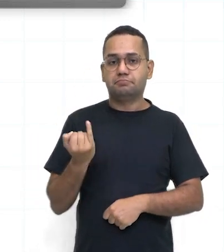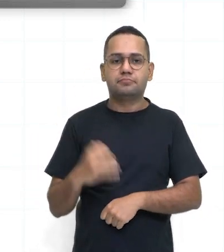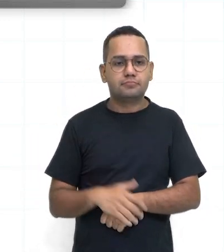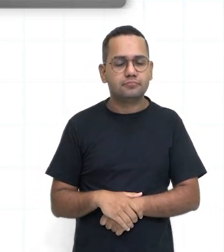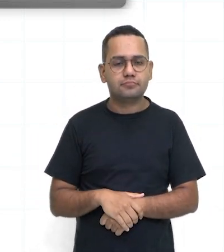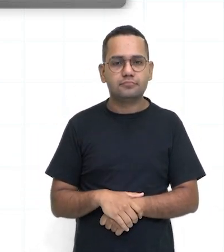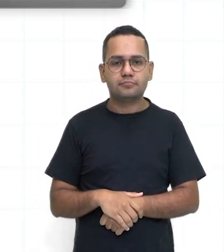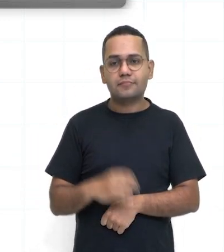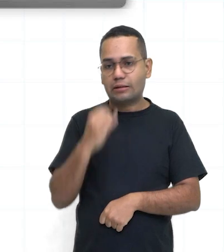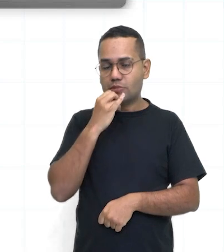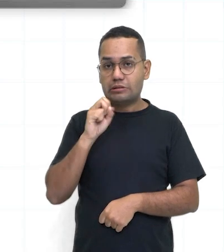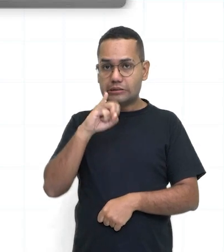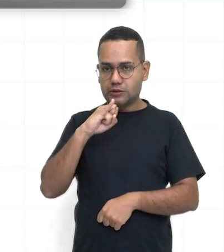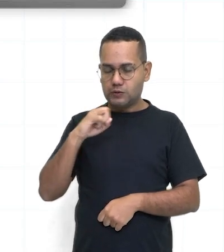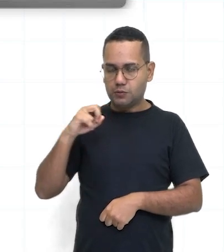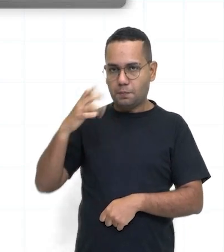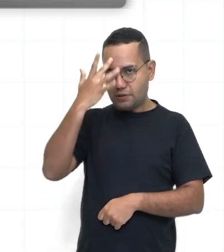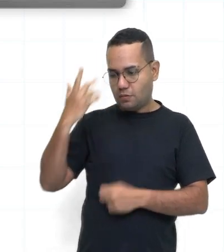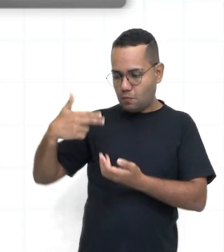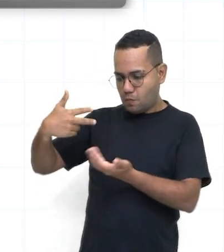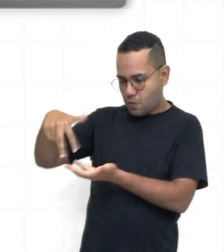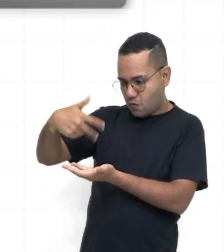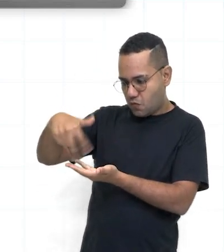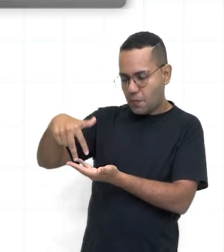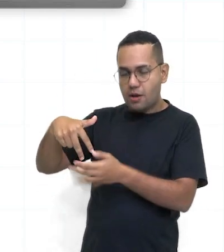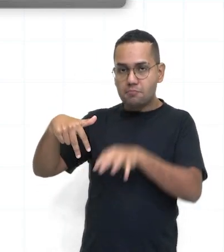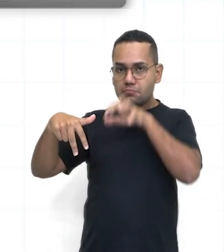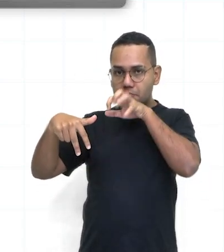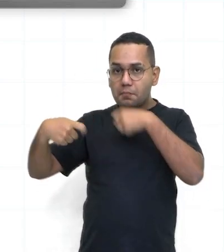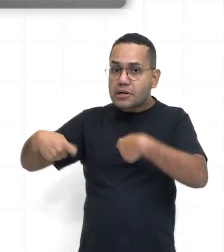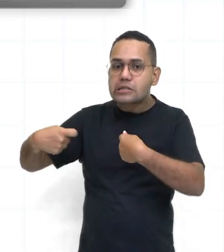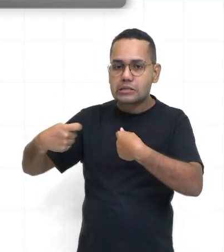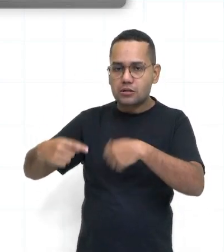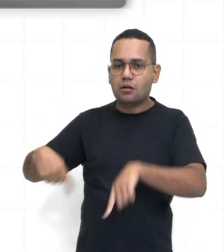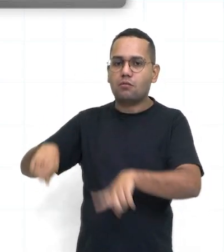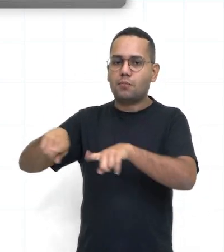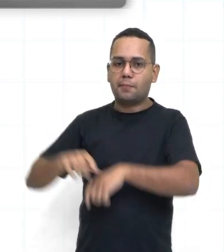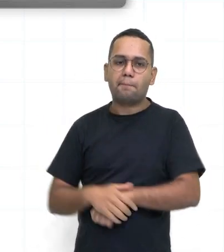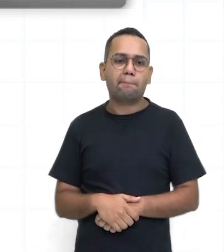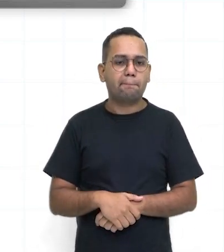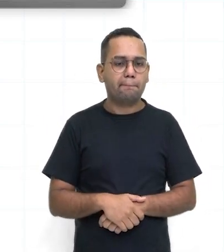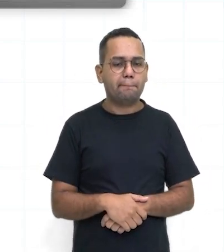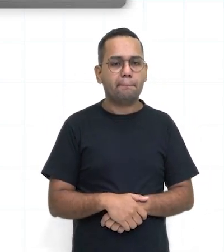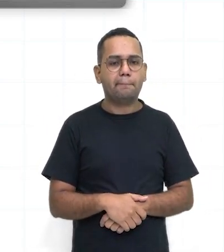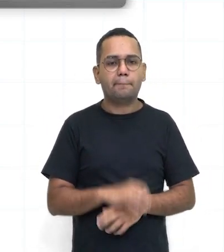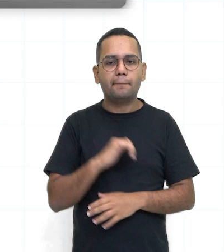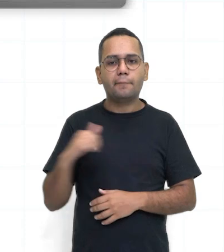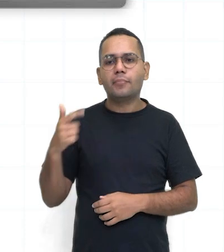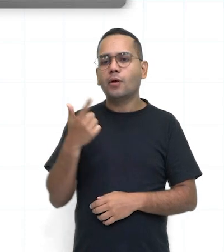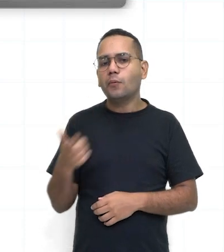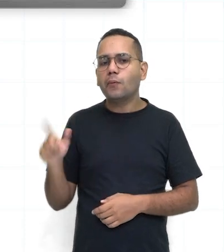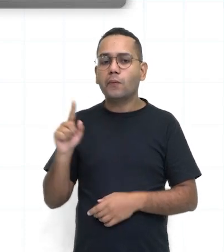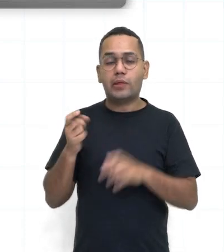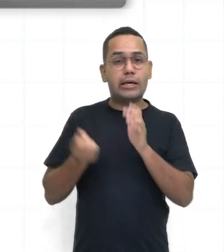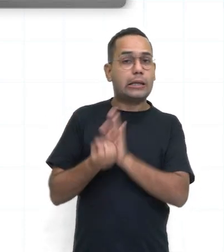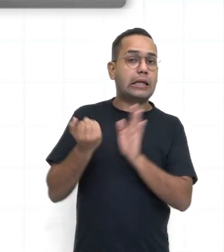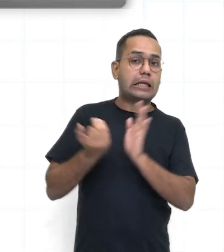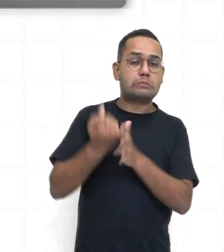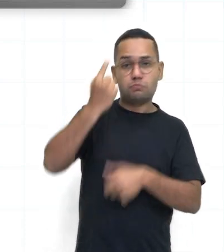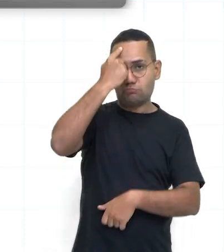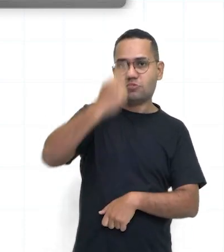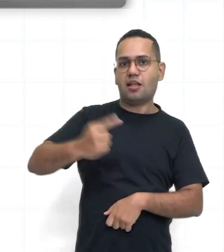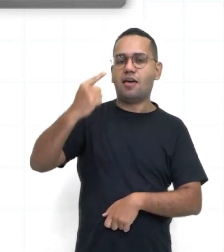ao movimento, influenciando o ritmo e a fluidez dos passos. Improvisação. A valorização